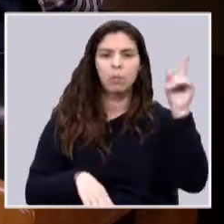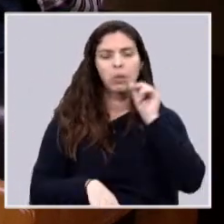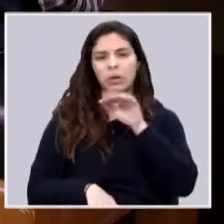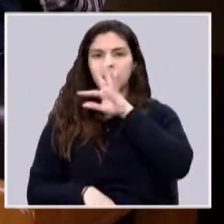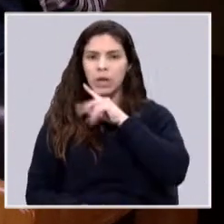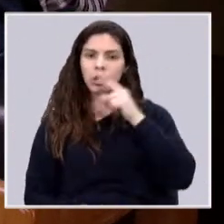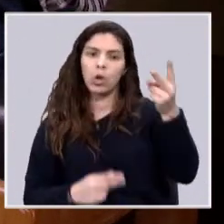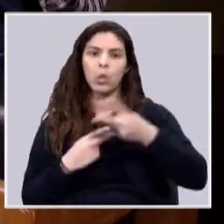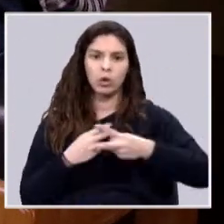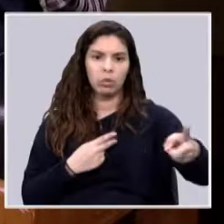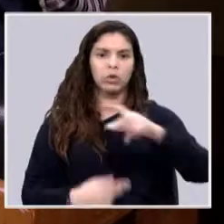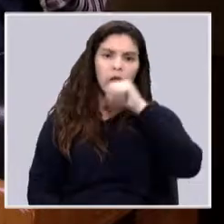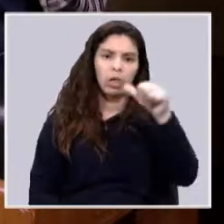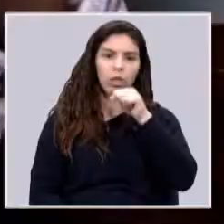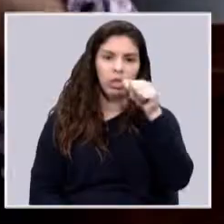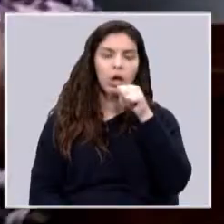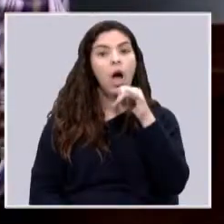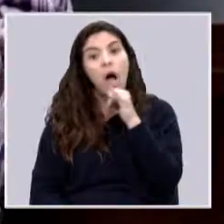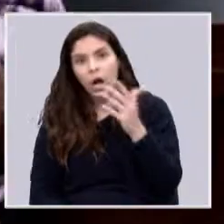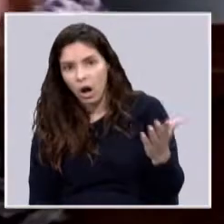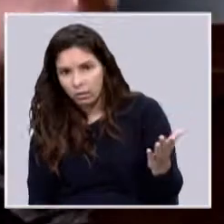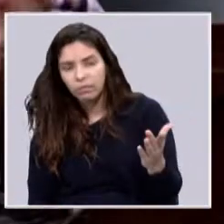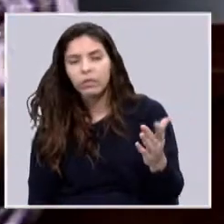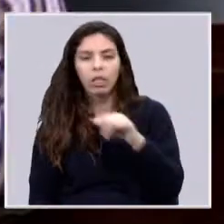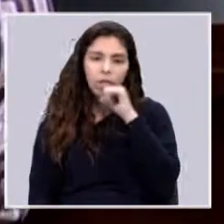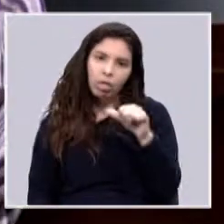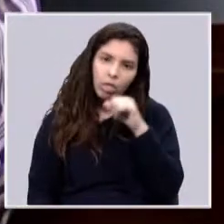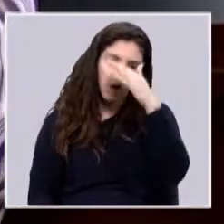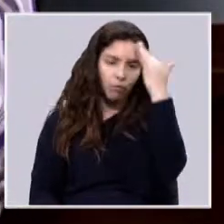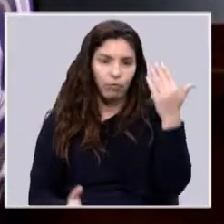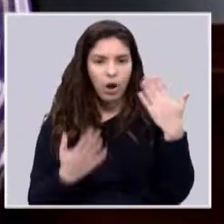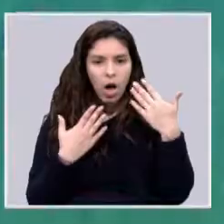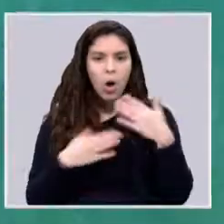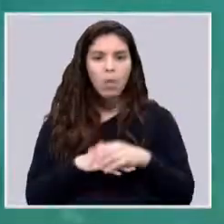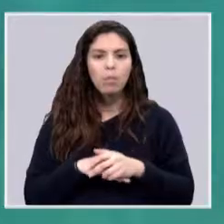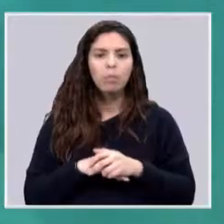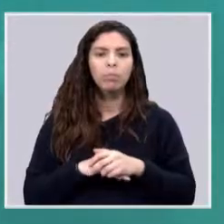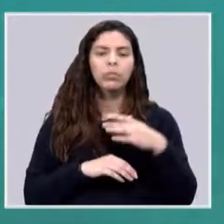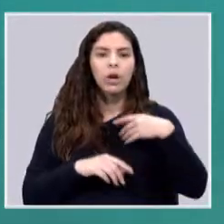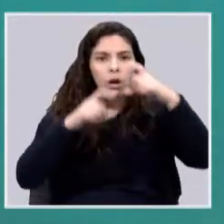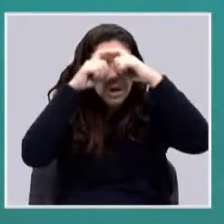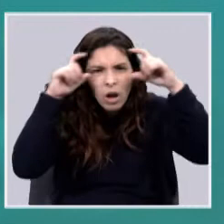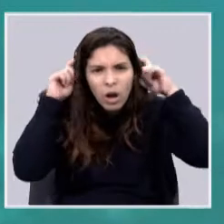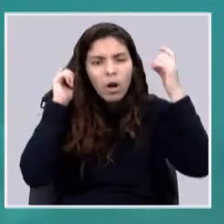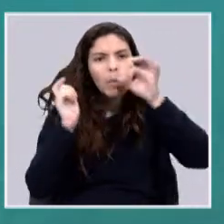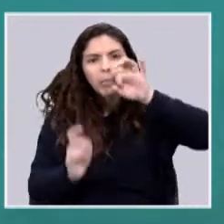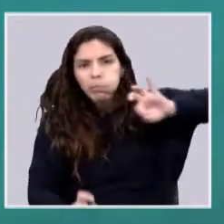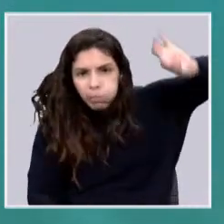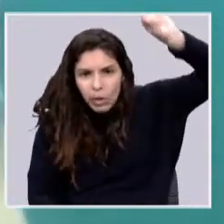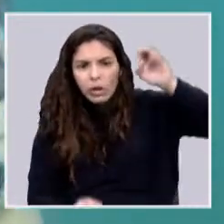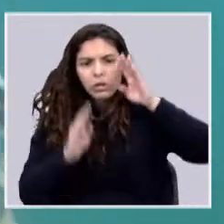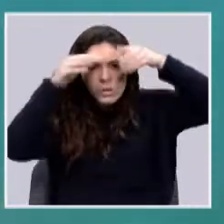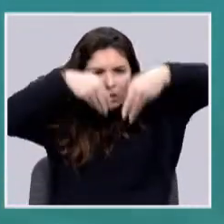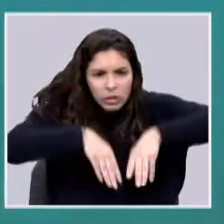pais, passávamos aquelas 2 semanas tradicionais no Algarve durante o verão, máscara, tubo,